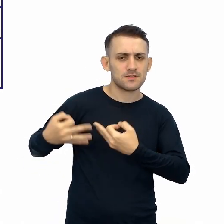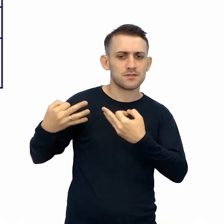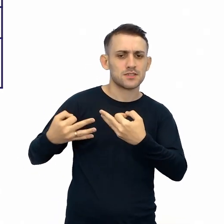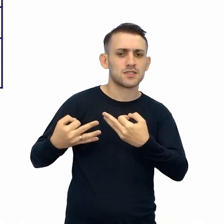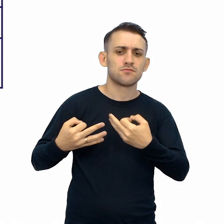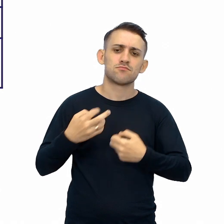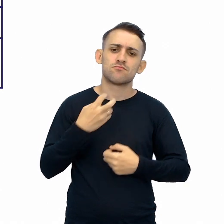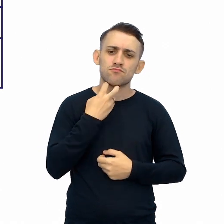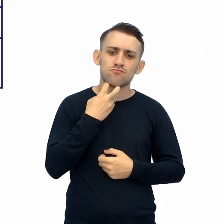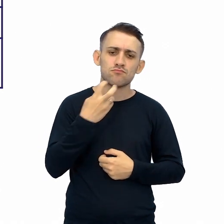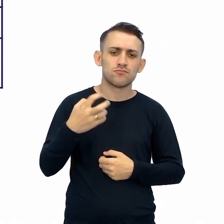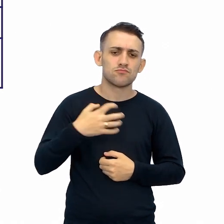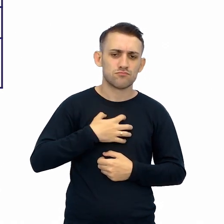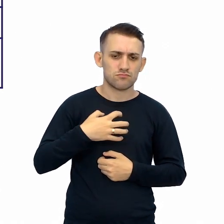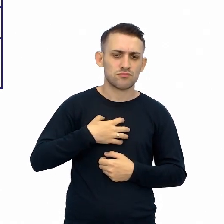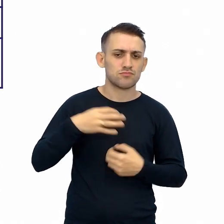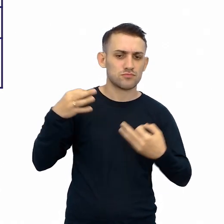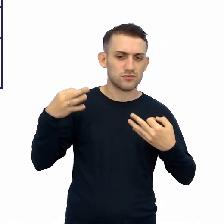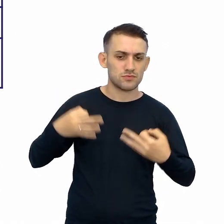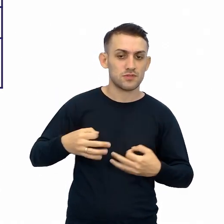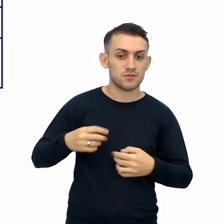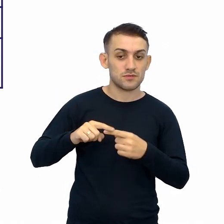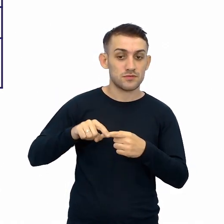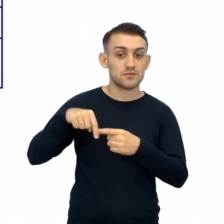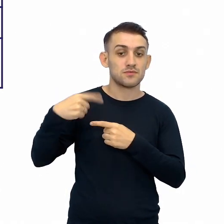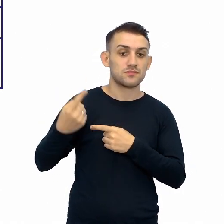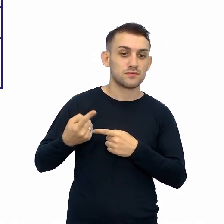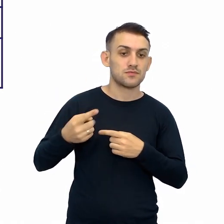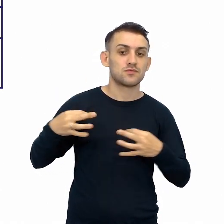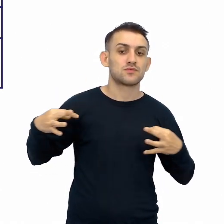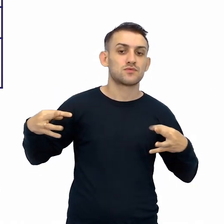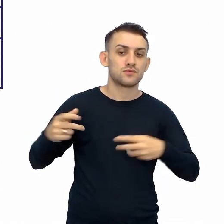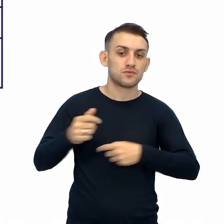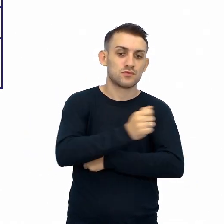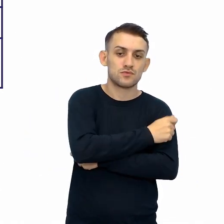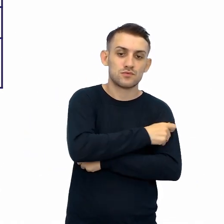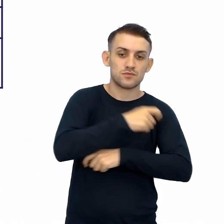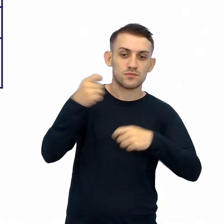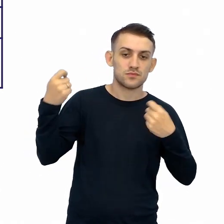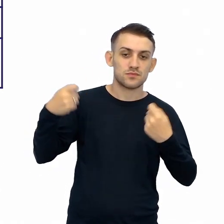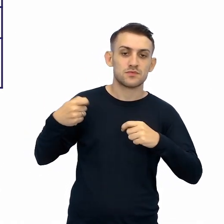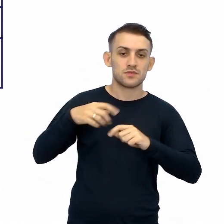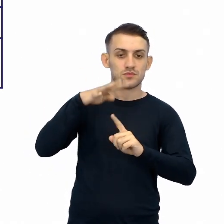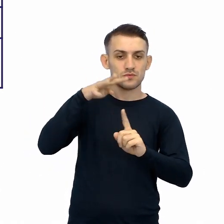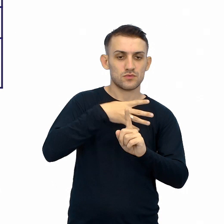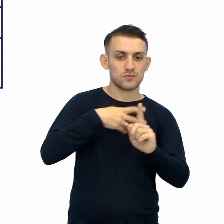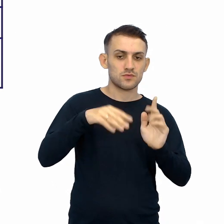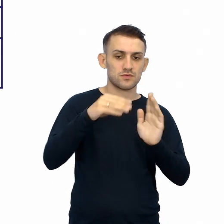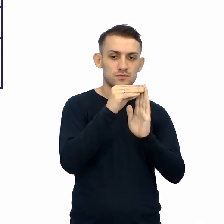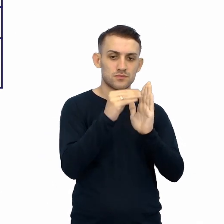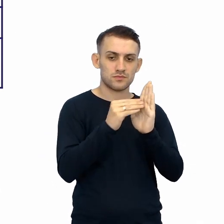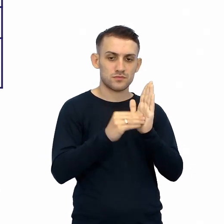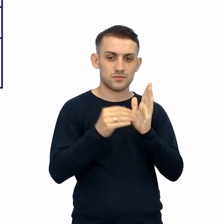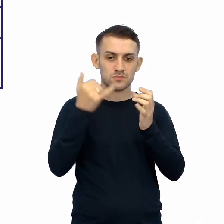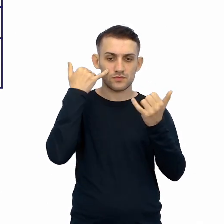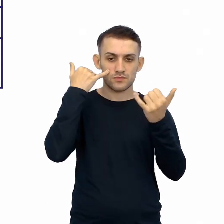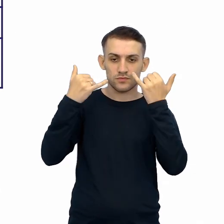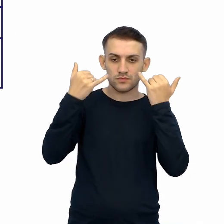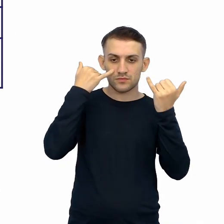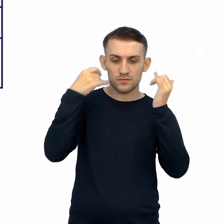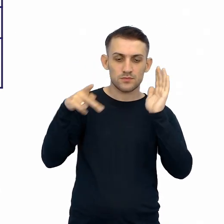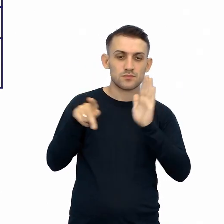entonação adequados. Na sequência, os estudantes devem preencher um quadro com as informações